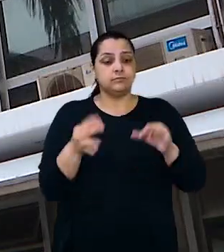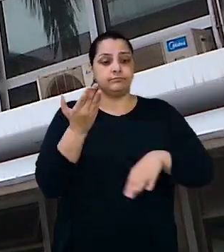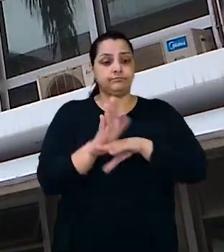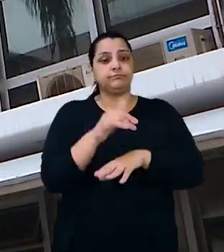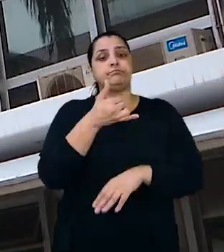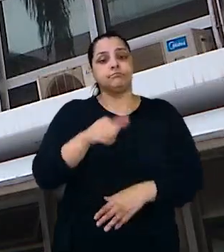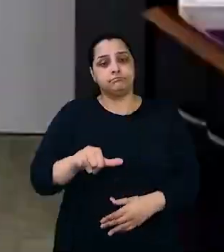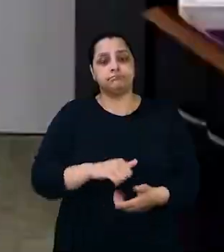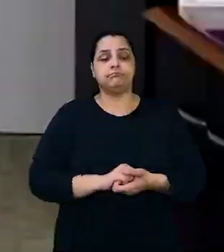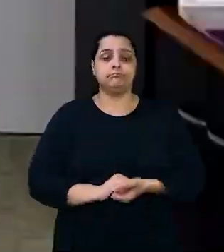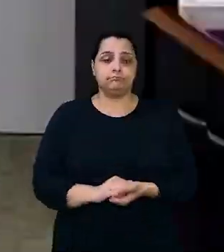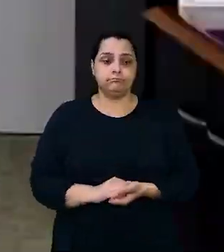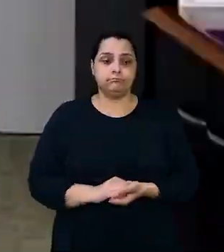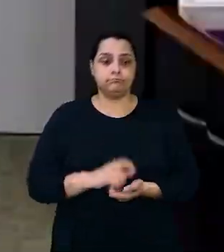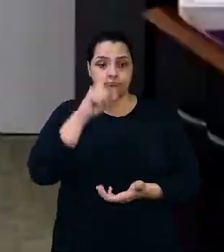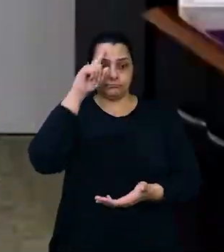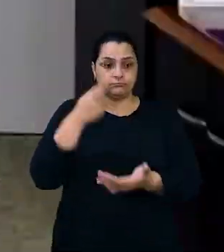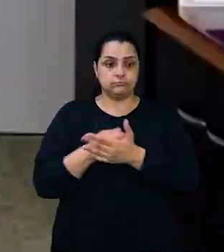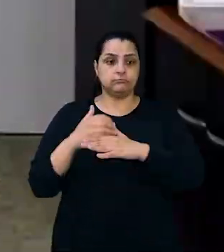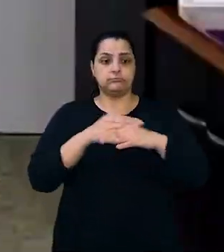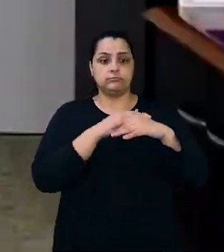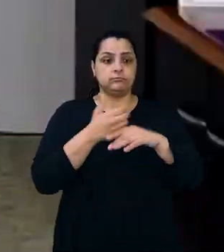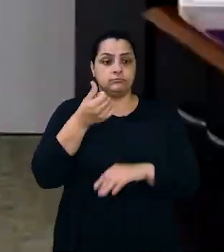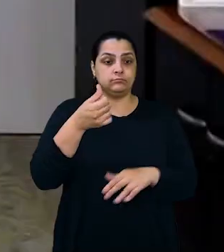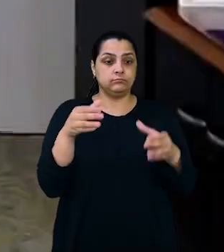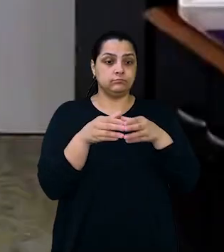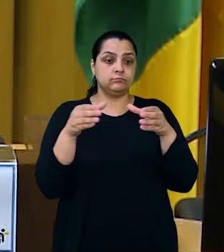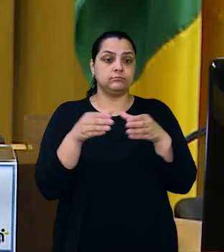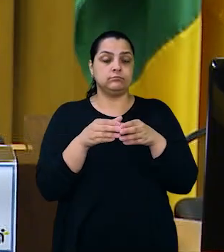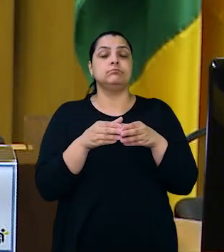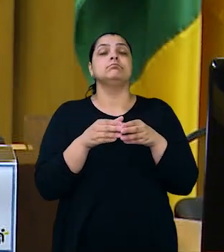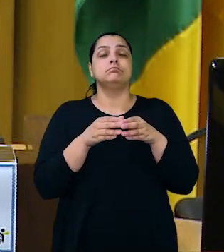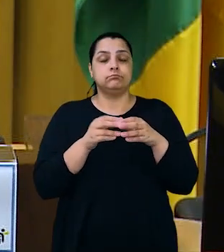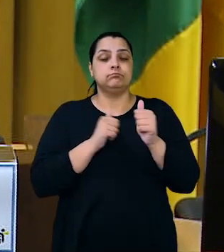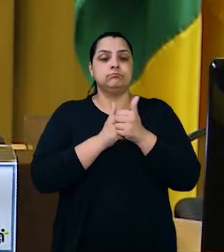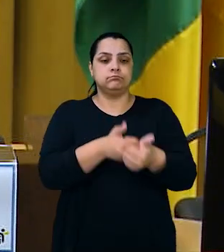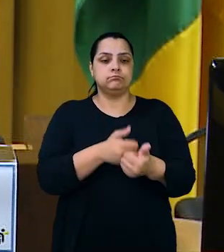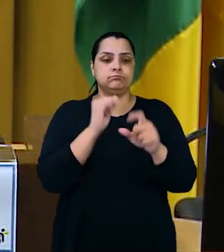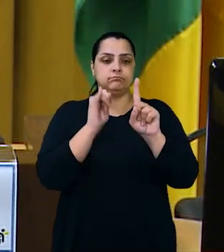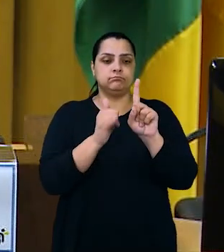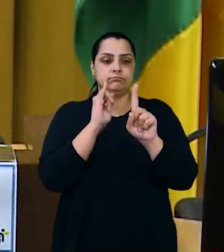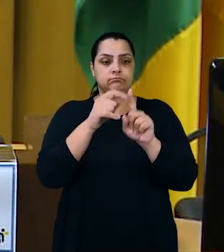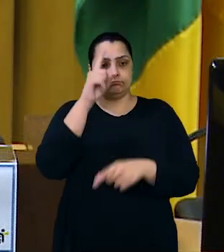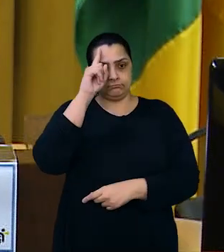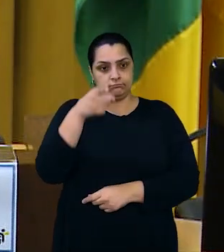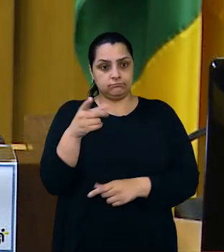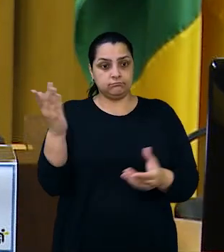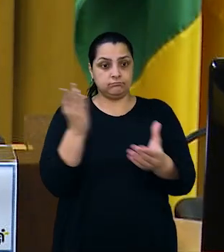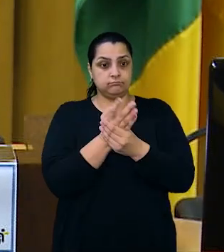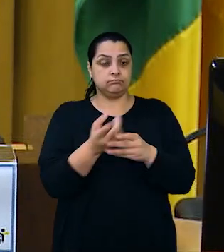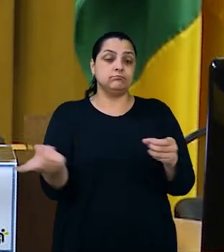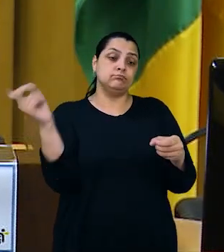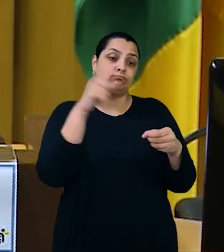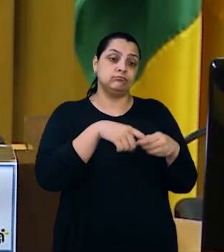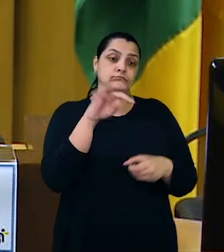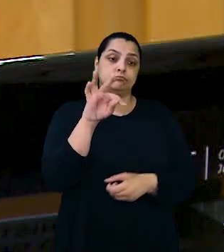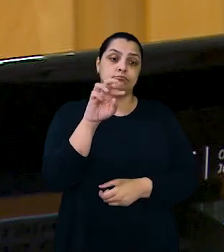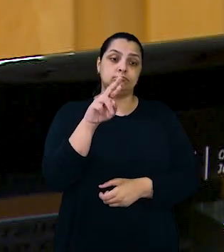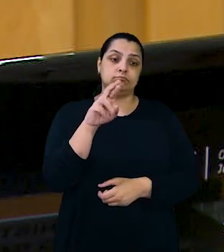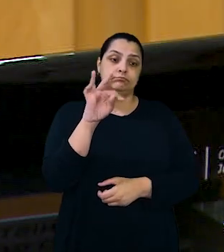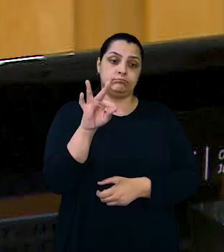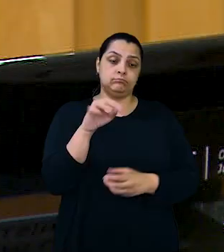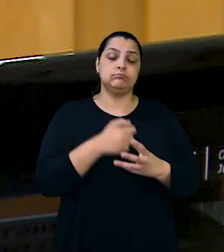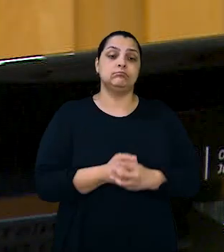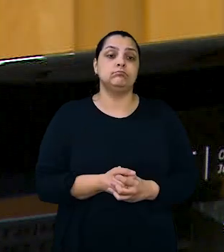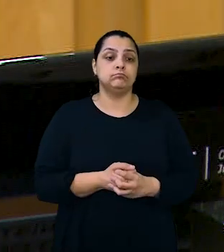prestação jurisdicional. Por unanimidade, a sexta turma acompanhou o relator e determinou que o processo retorne ao TRT de